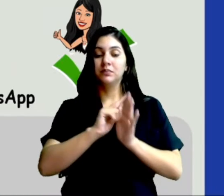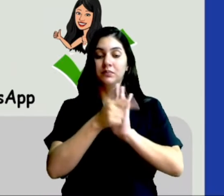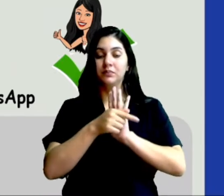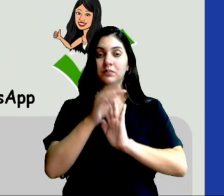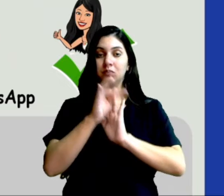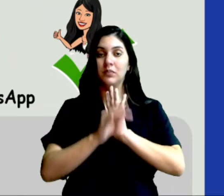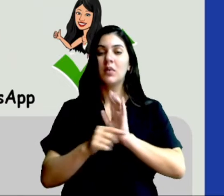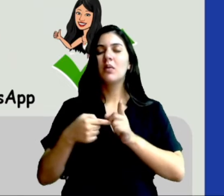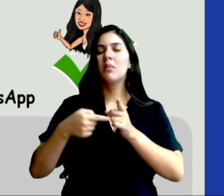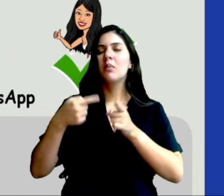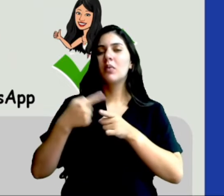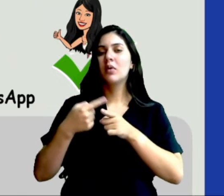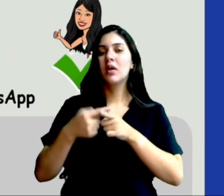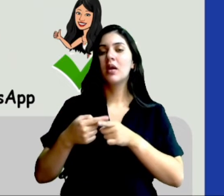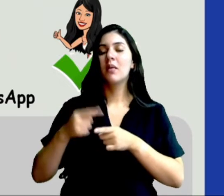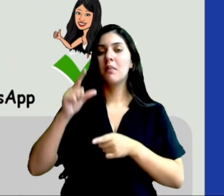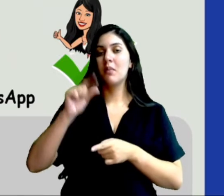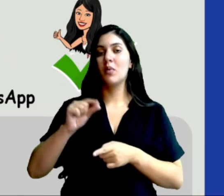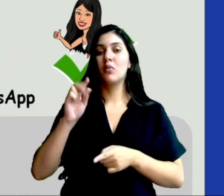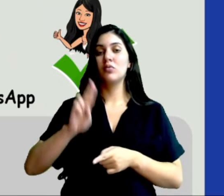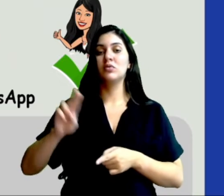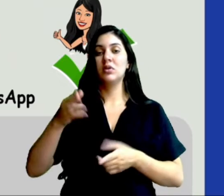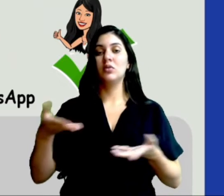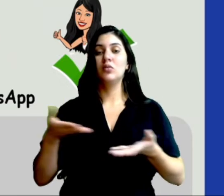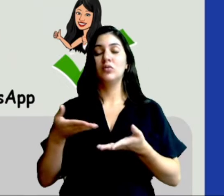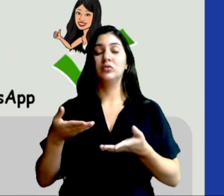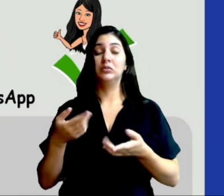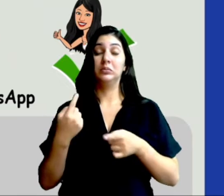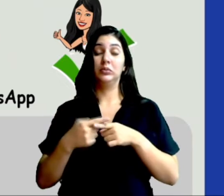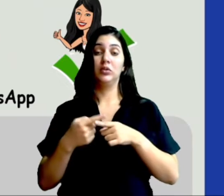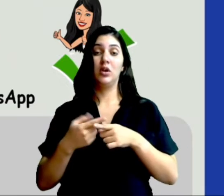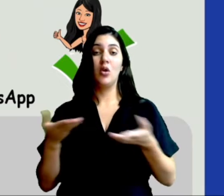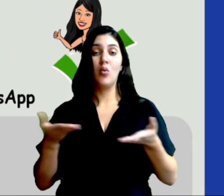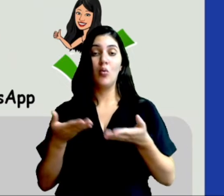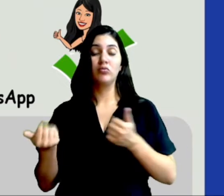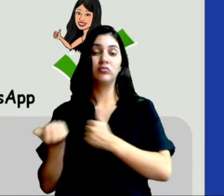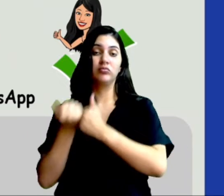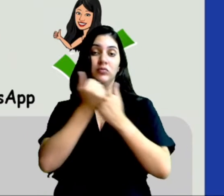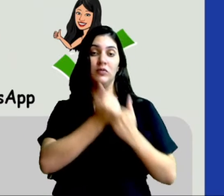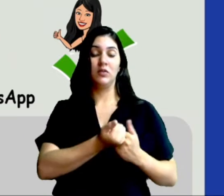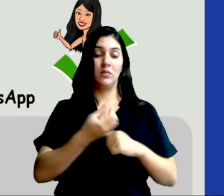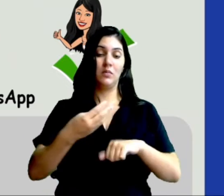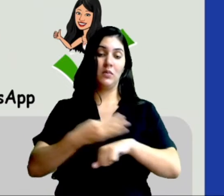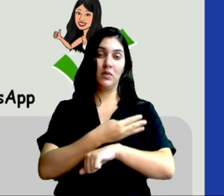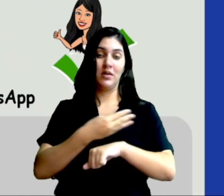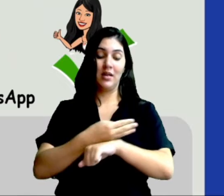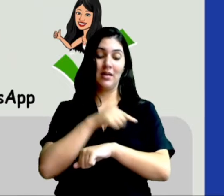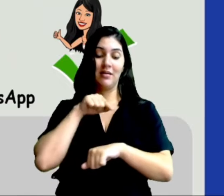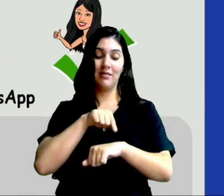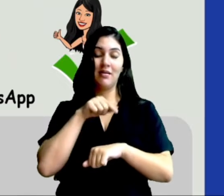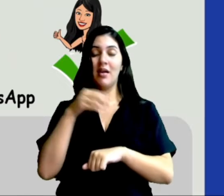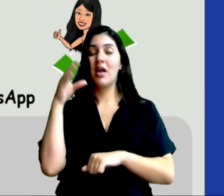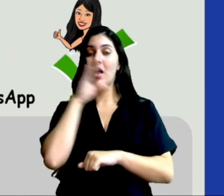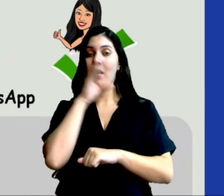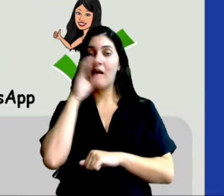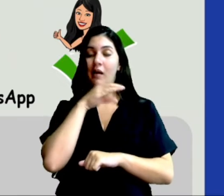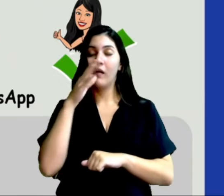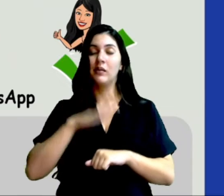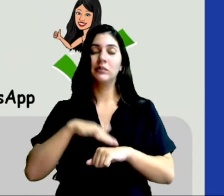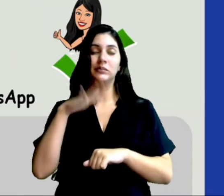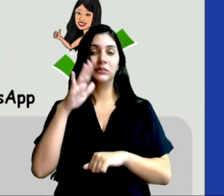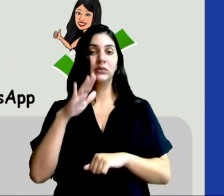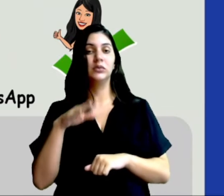que ele é pouco usado hoje? Porque ele foi substituído aí, pelo WhatsApp, que é bem mais rápido, né?